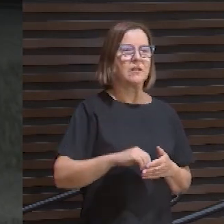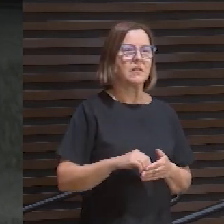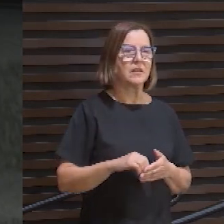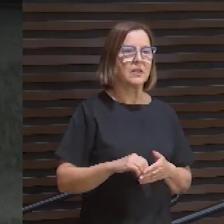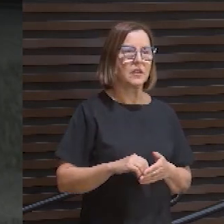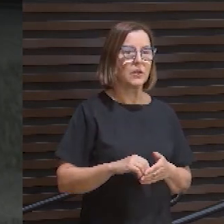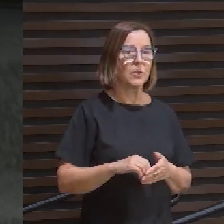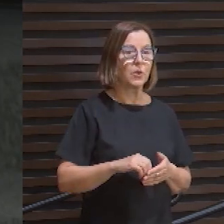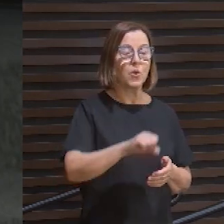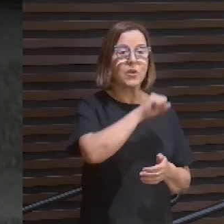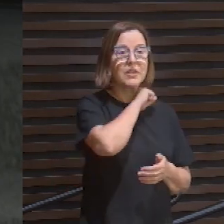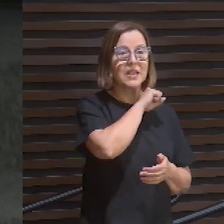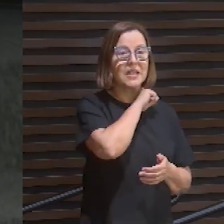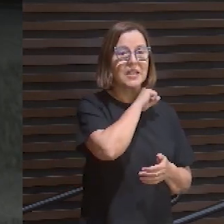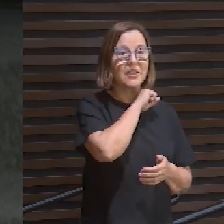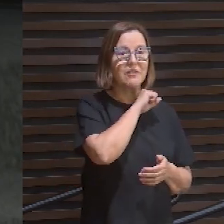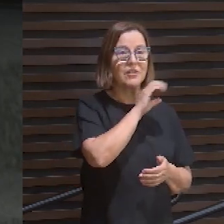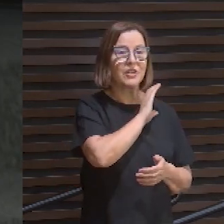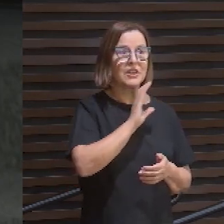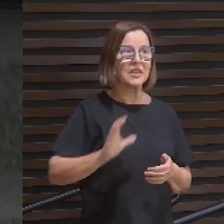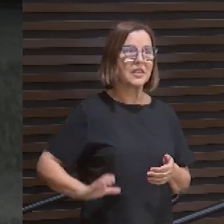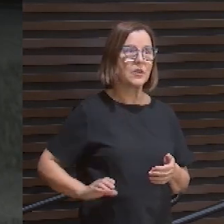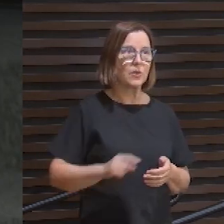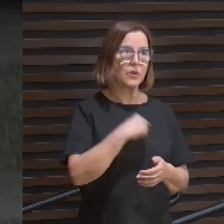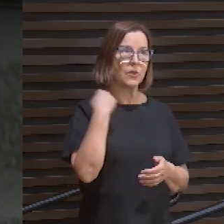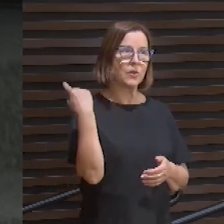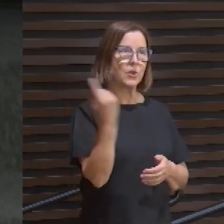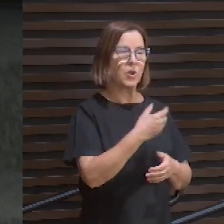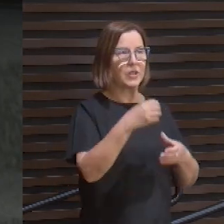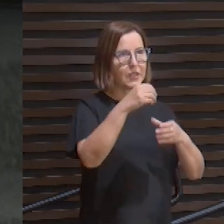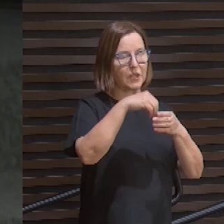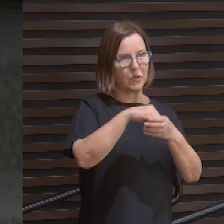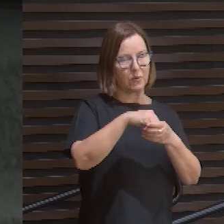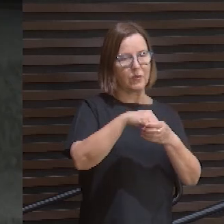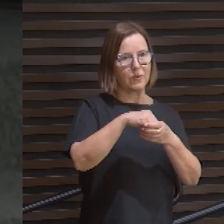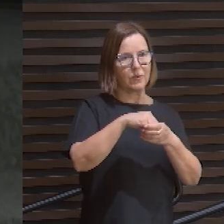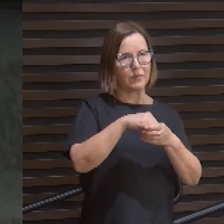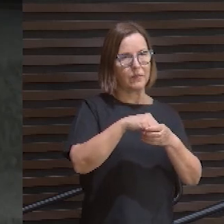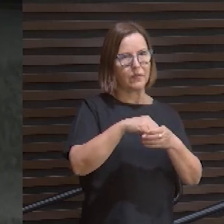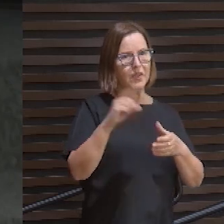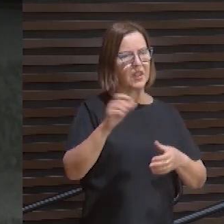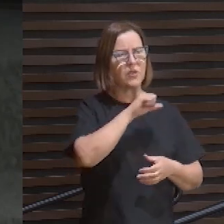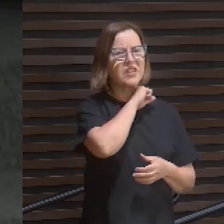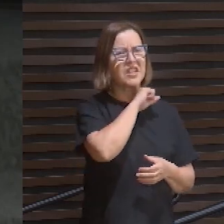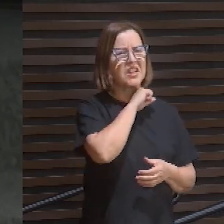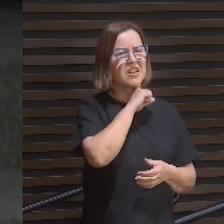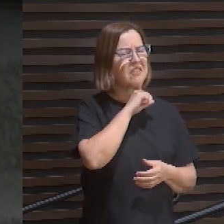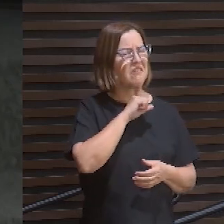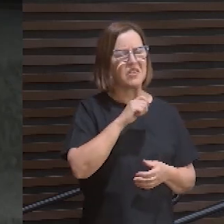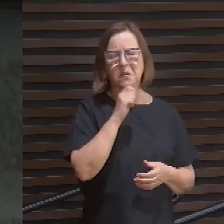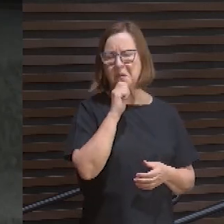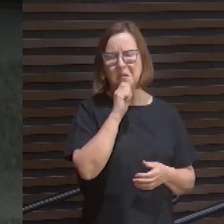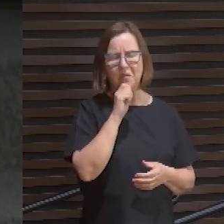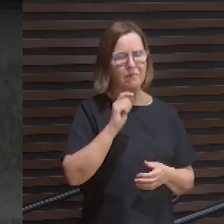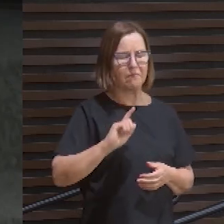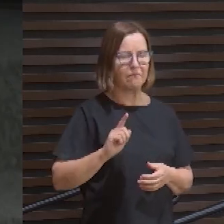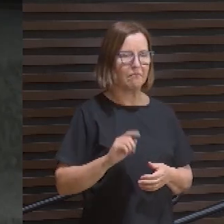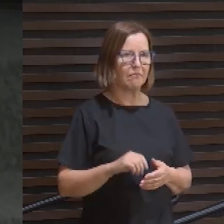sacrifício nos incluiu, não é um sacrifício qualquer, porque os bodes e os touros podiam ser oferecidos muitas